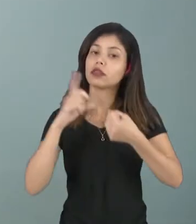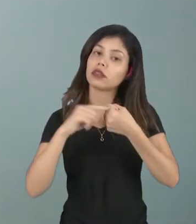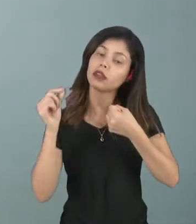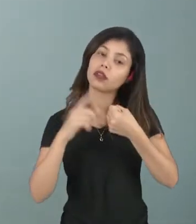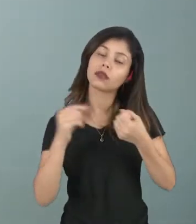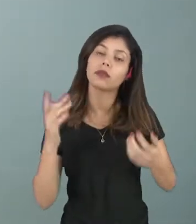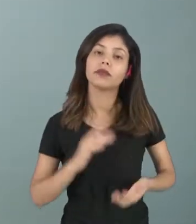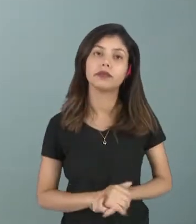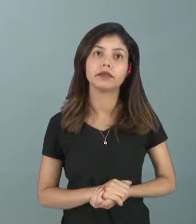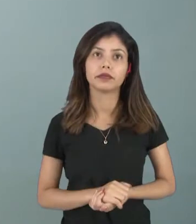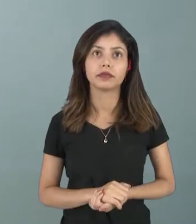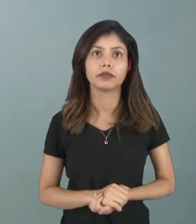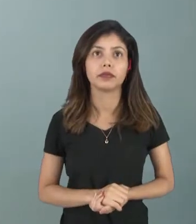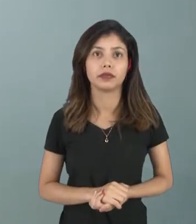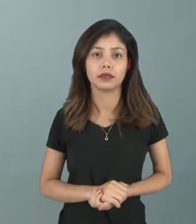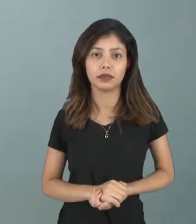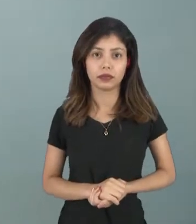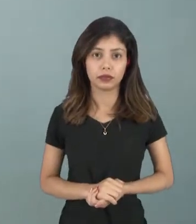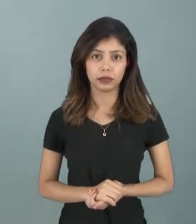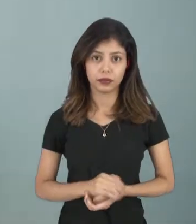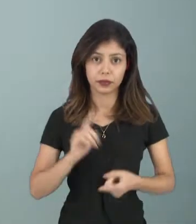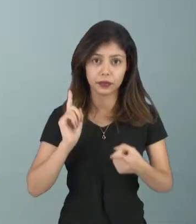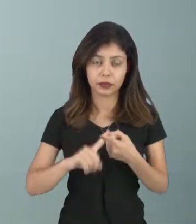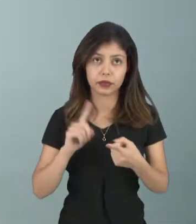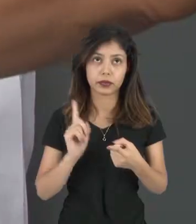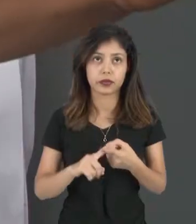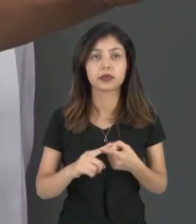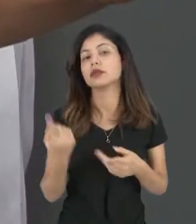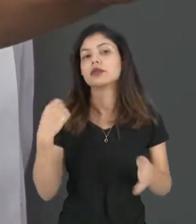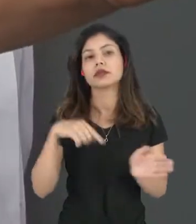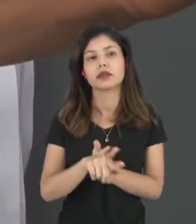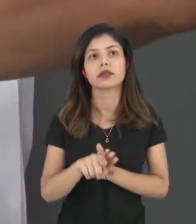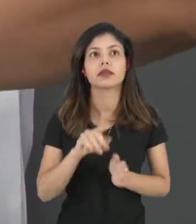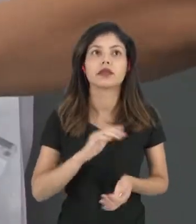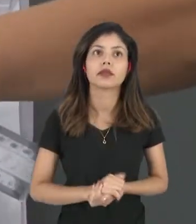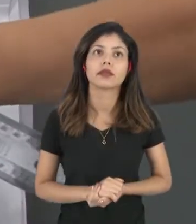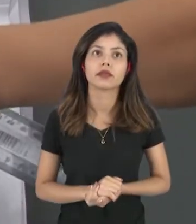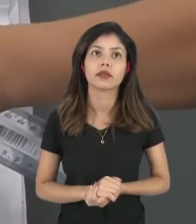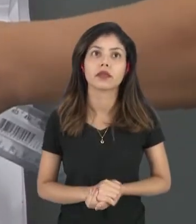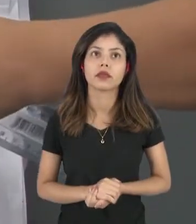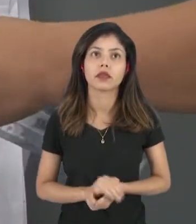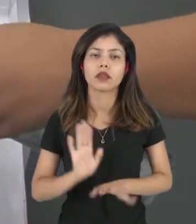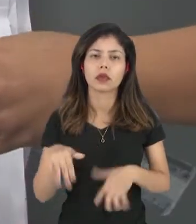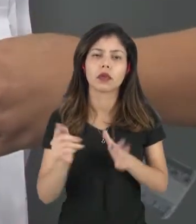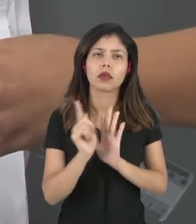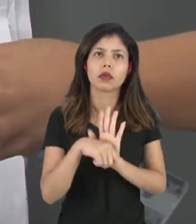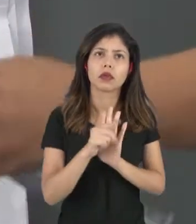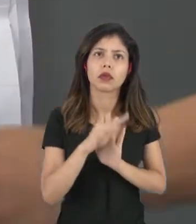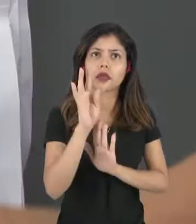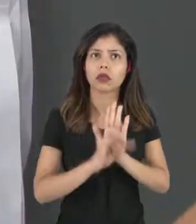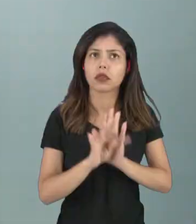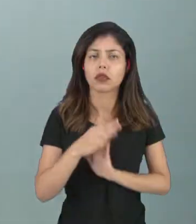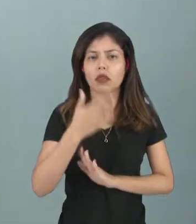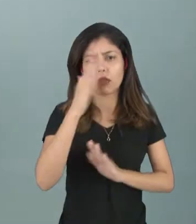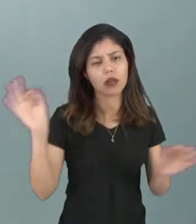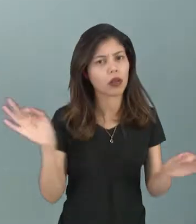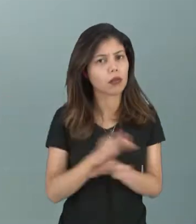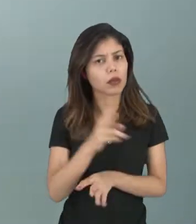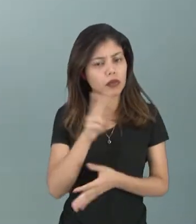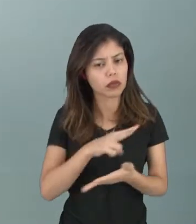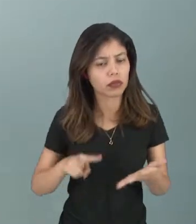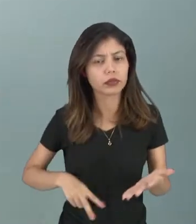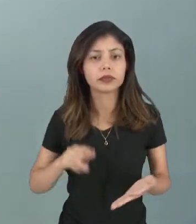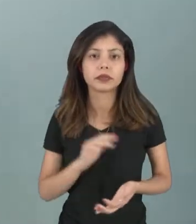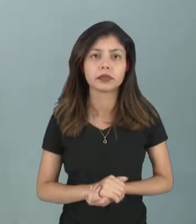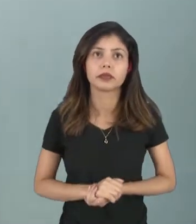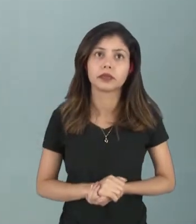aí? Aí a primeira pergunta, olha só. Vamos lá na primeira pergunta aqui, ó. Que gênero textual é esse que acabamos de ler? A gente vai